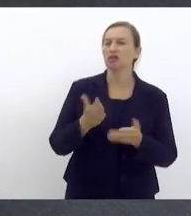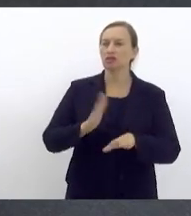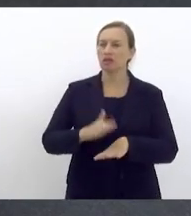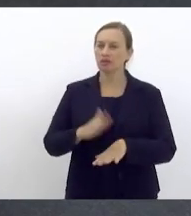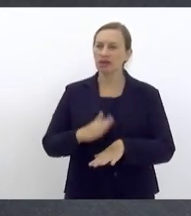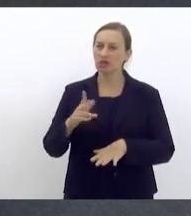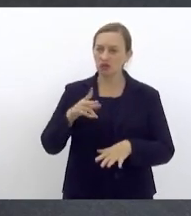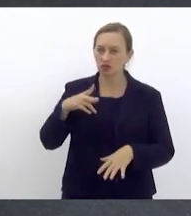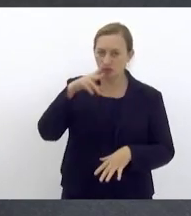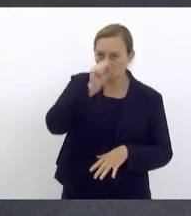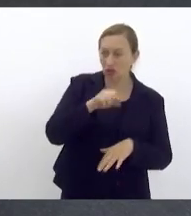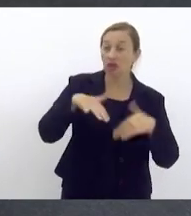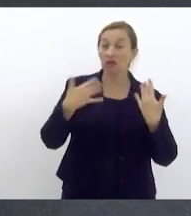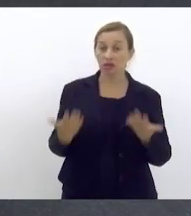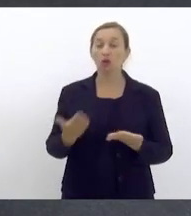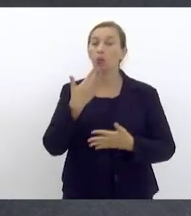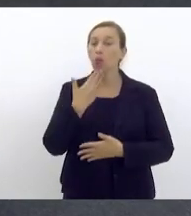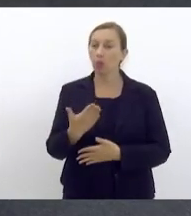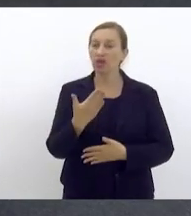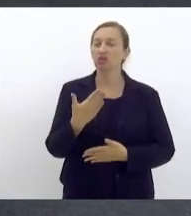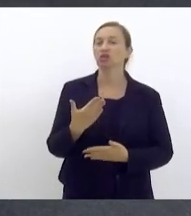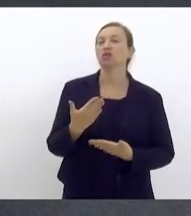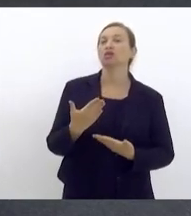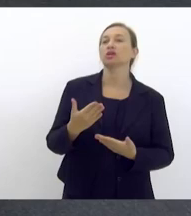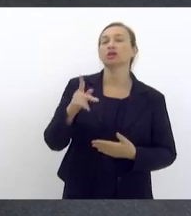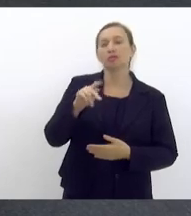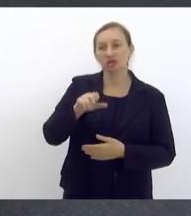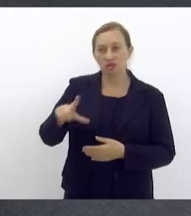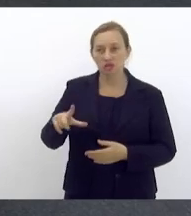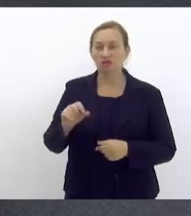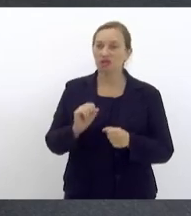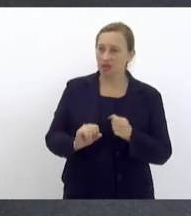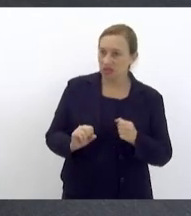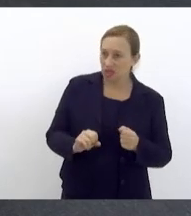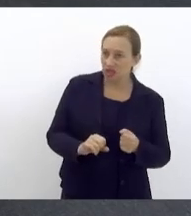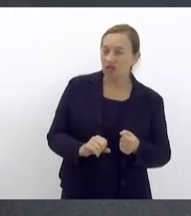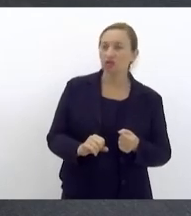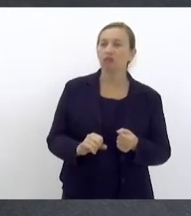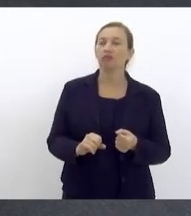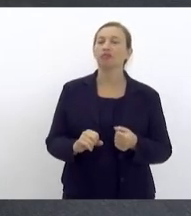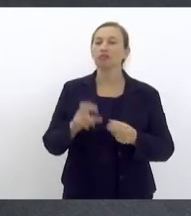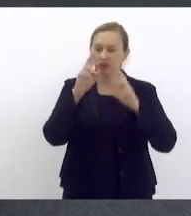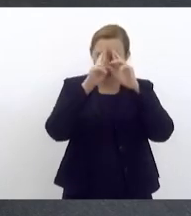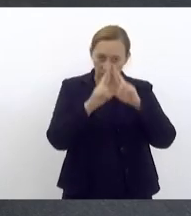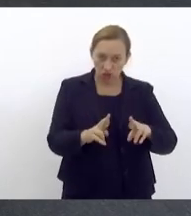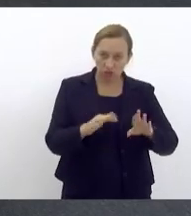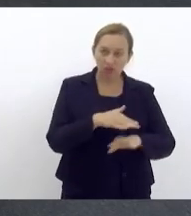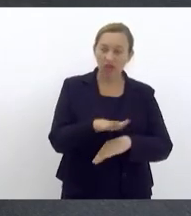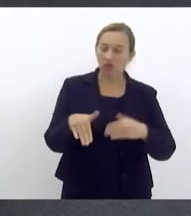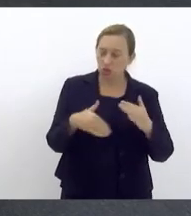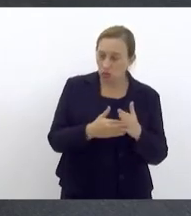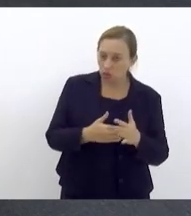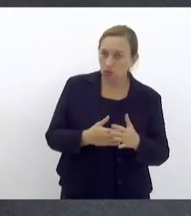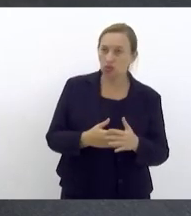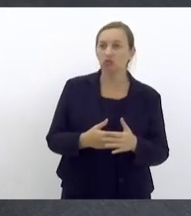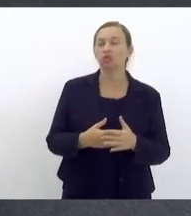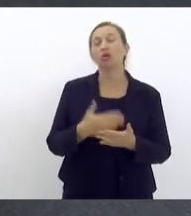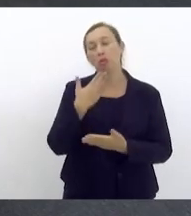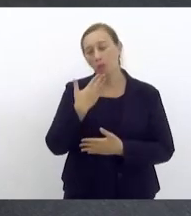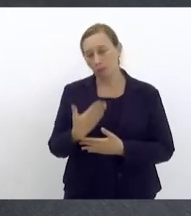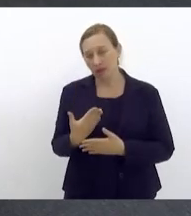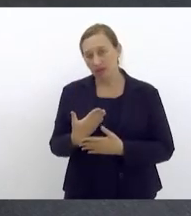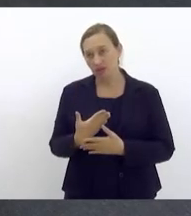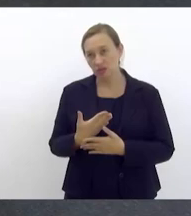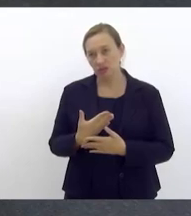vez mais arejado então reforça o gesto que o pessoal tá fazendo reforça o quanto que a gente respeita os órgãos e as instâncias internas e peço